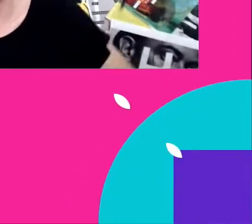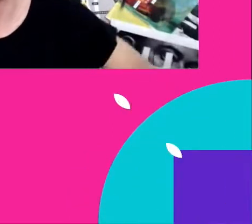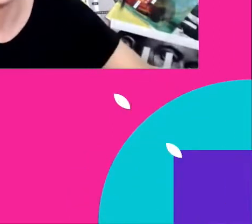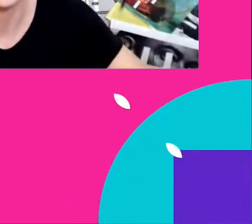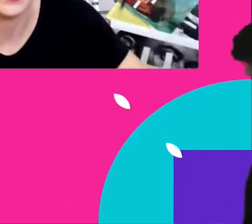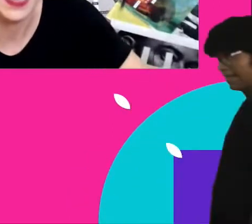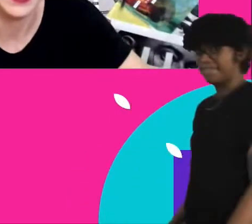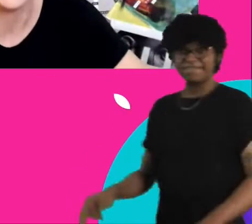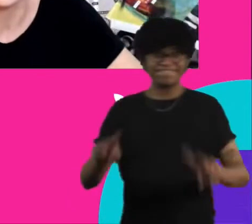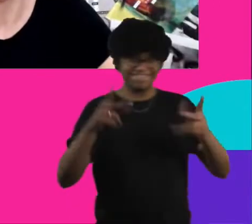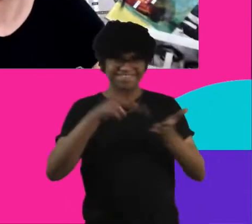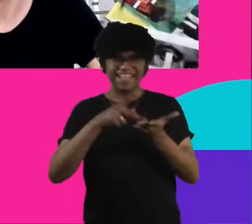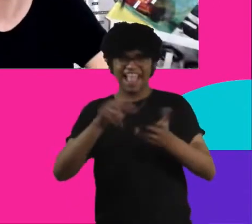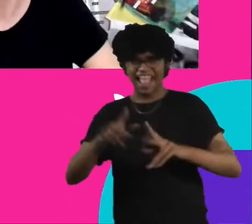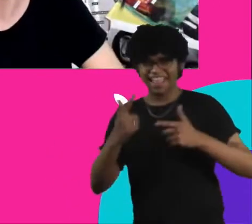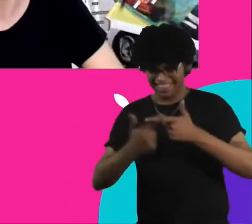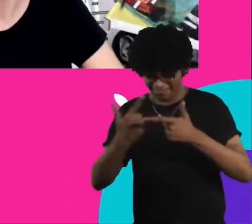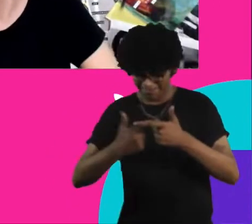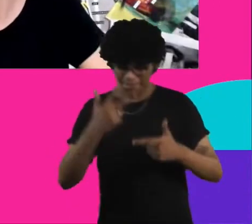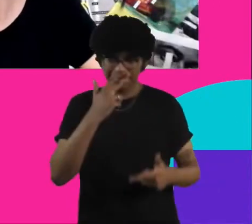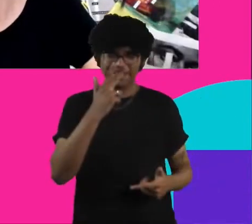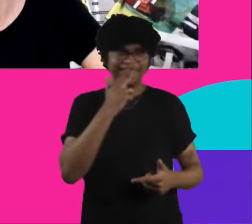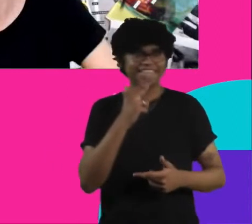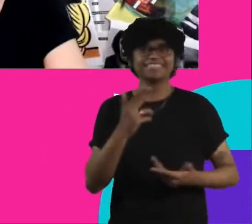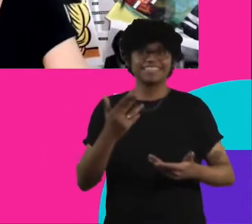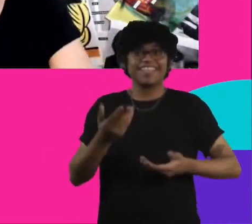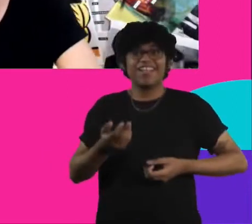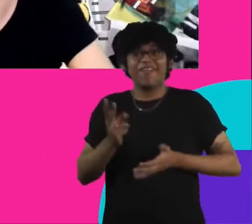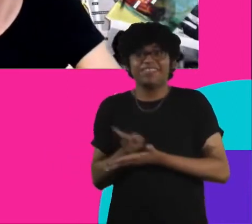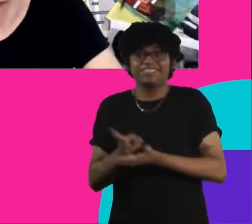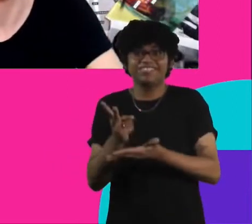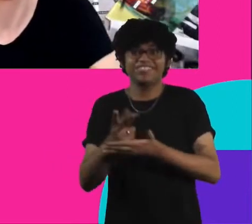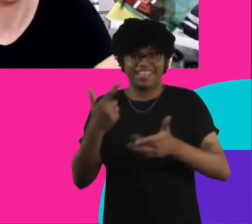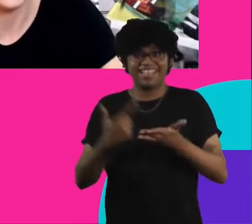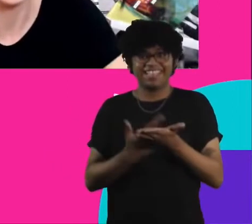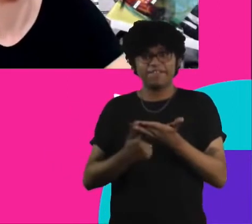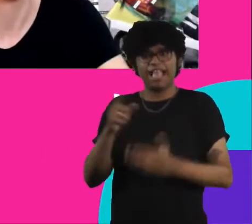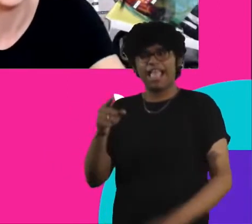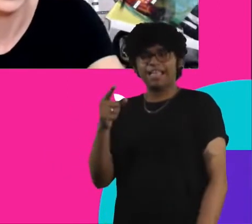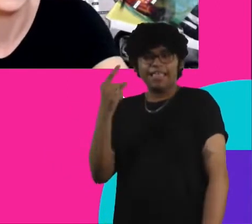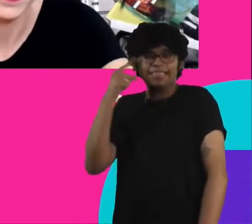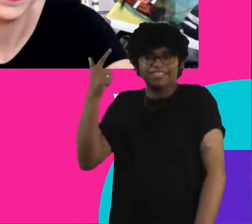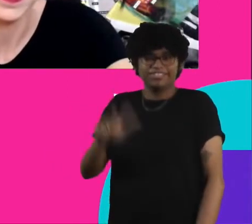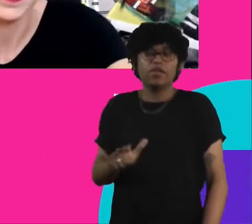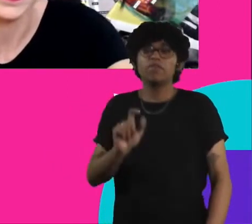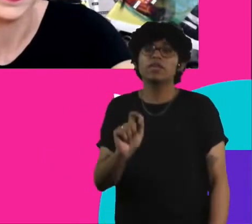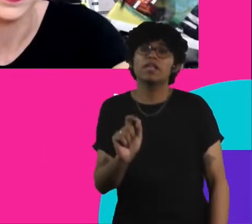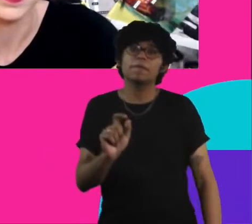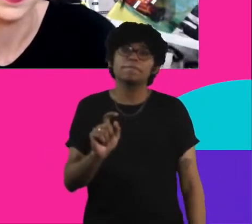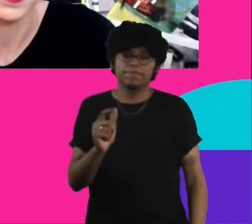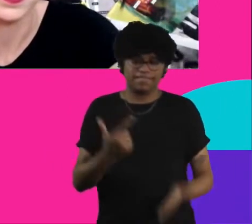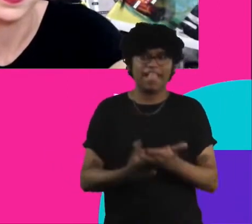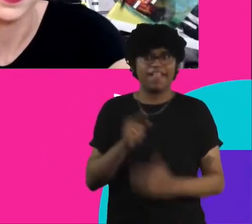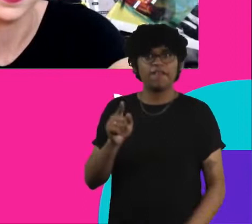quero mencionar ele. Eu acho que ele é continuação do que você está falando do livro do Adam Grant, do Think Again, que é A gente, quando vai